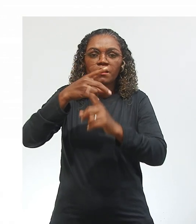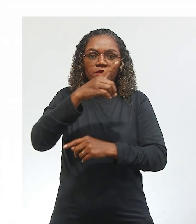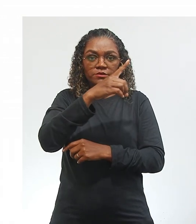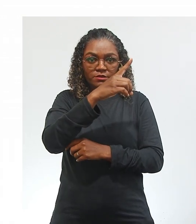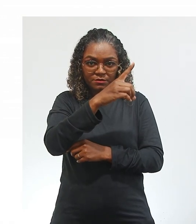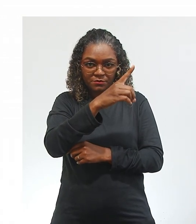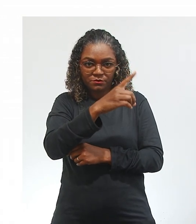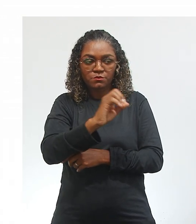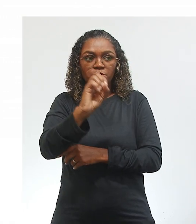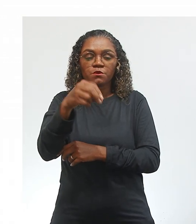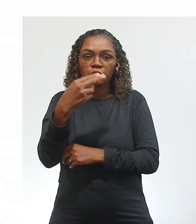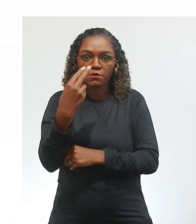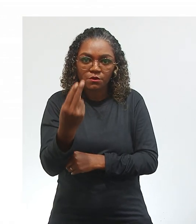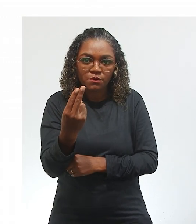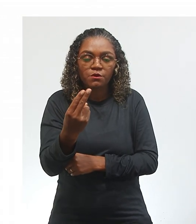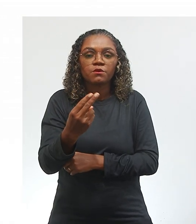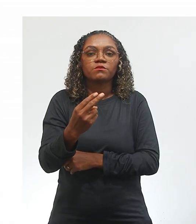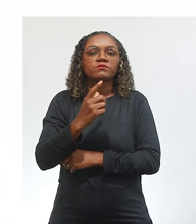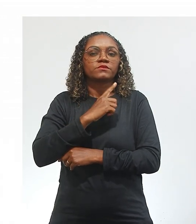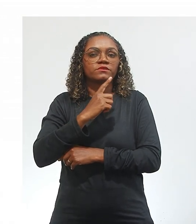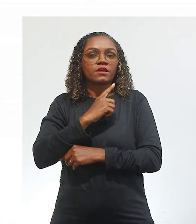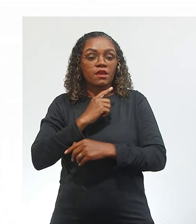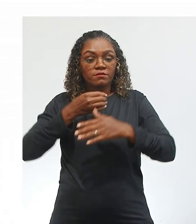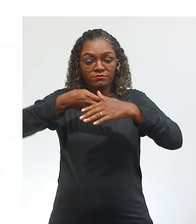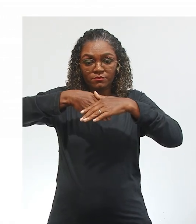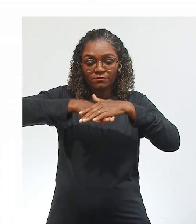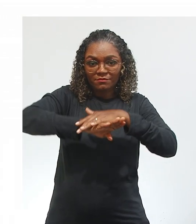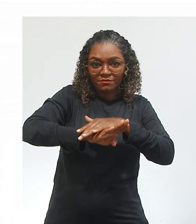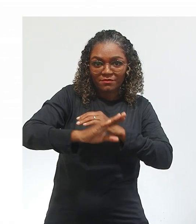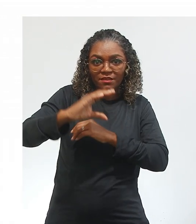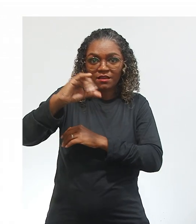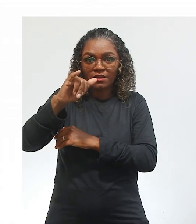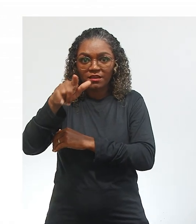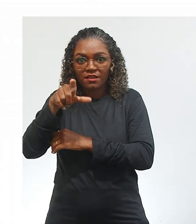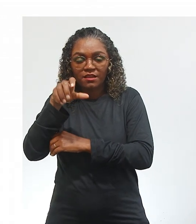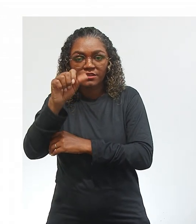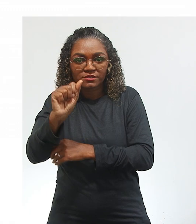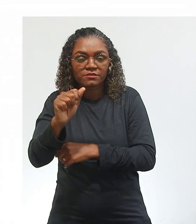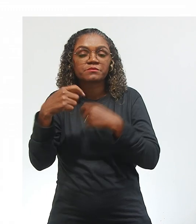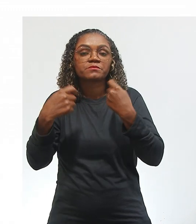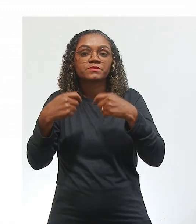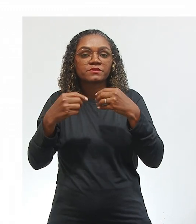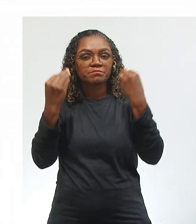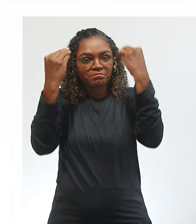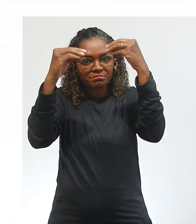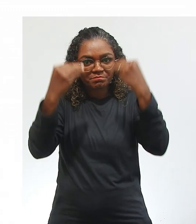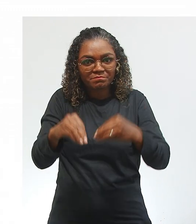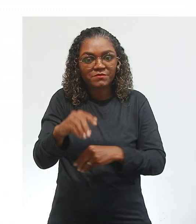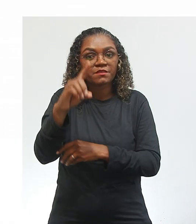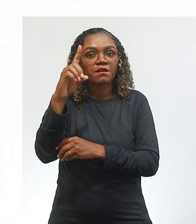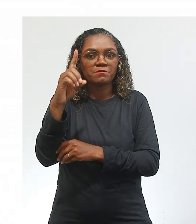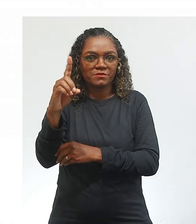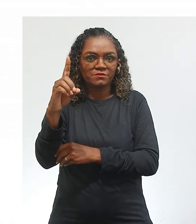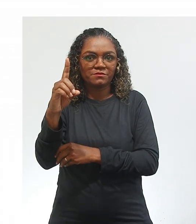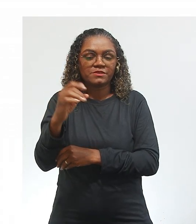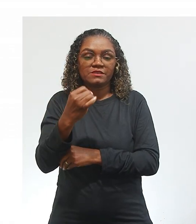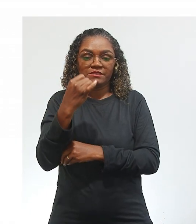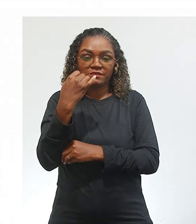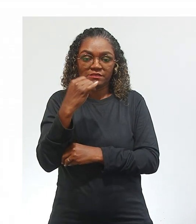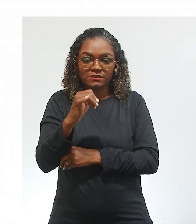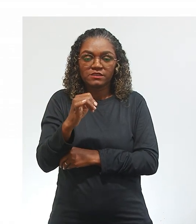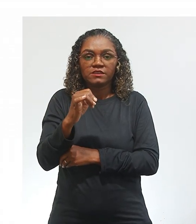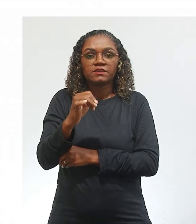débito, né? Se está aumentando, se está entrando no meu caixa, eu devo lançar a débito. E se já está saindo do meu caixa, eu devo lançar a